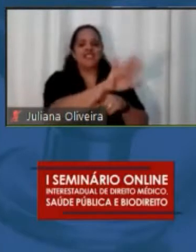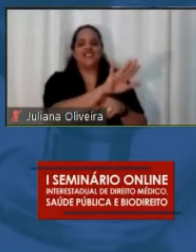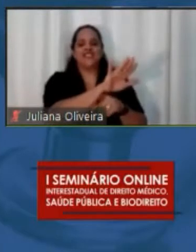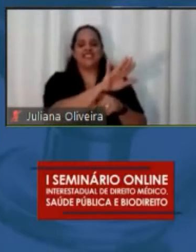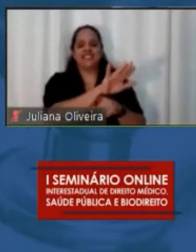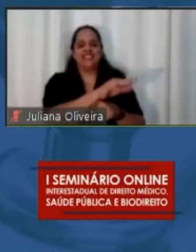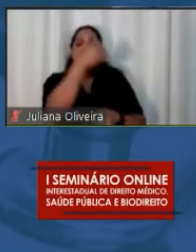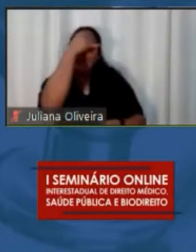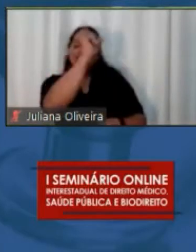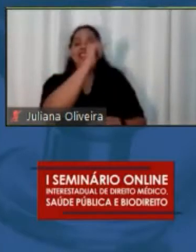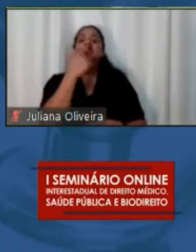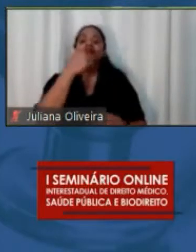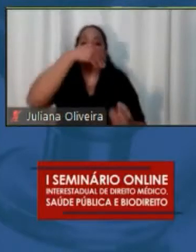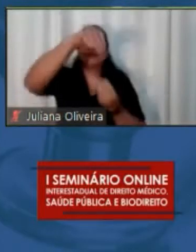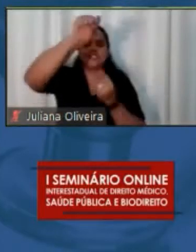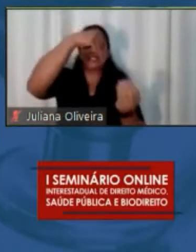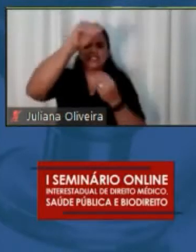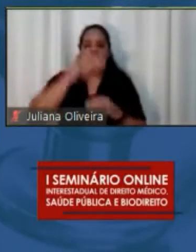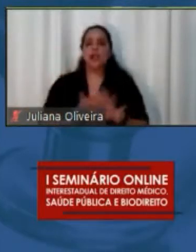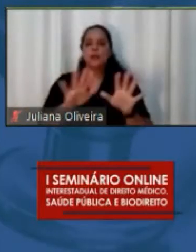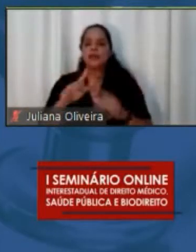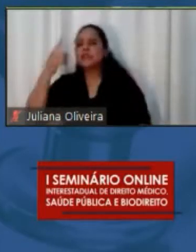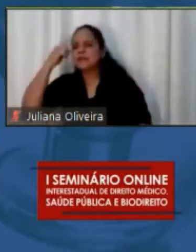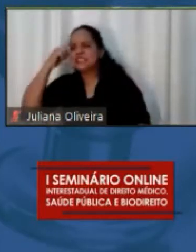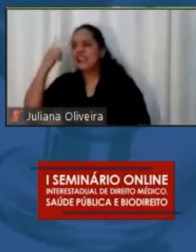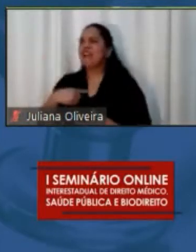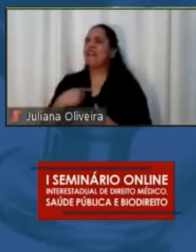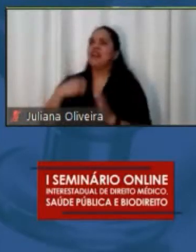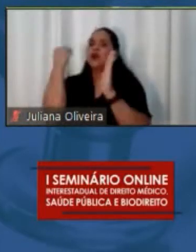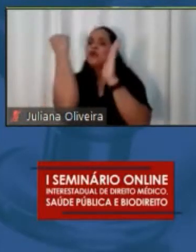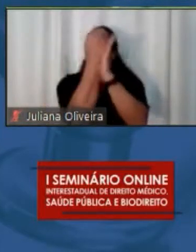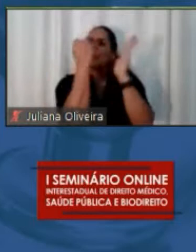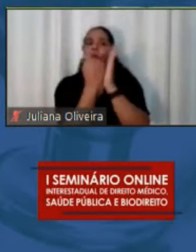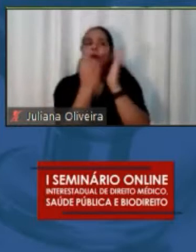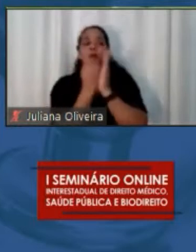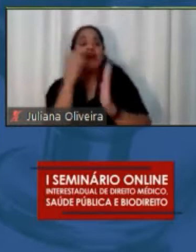interesses com produtos ou eventuais